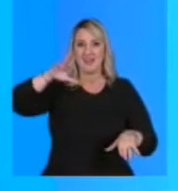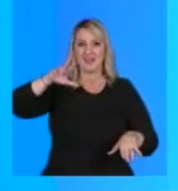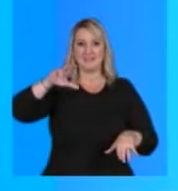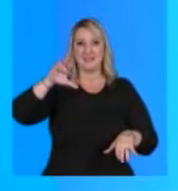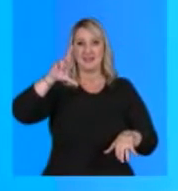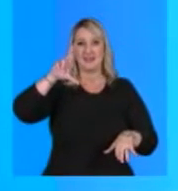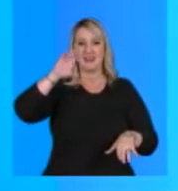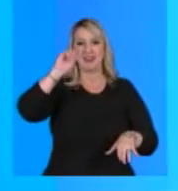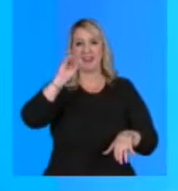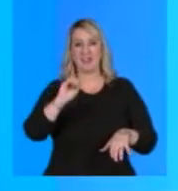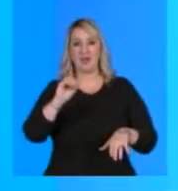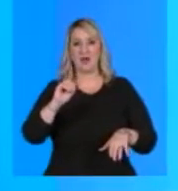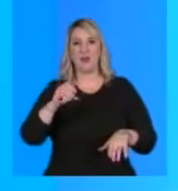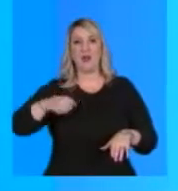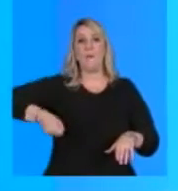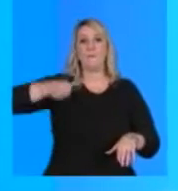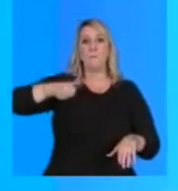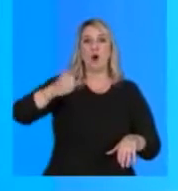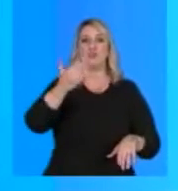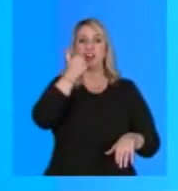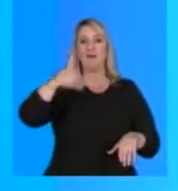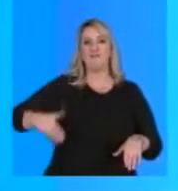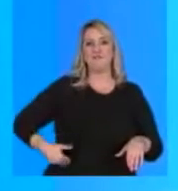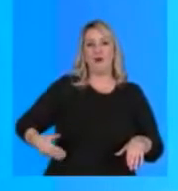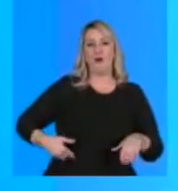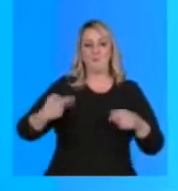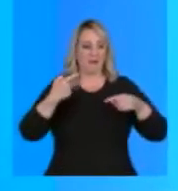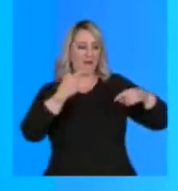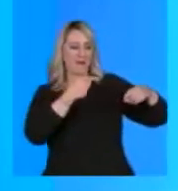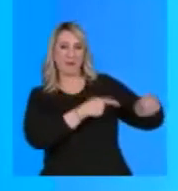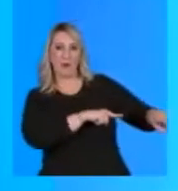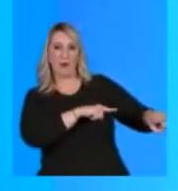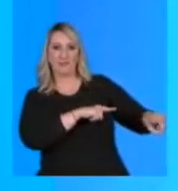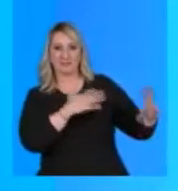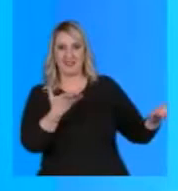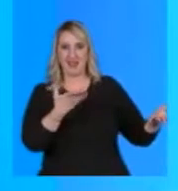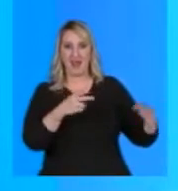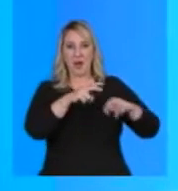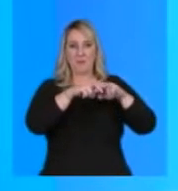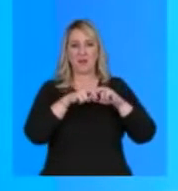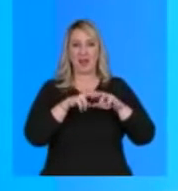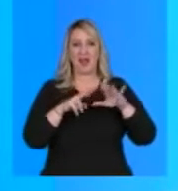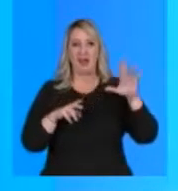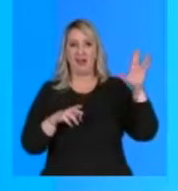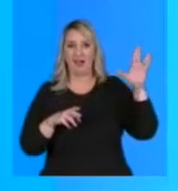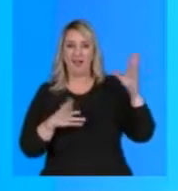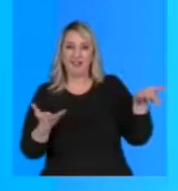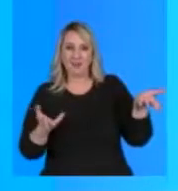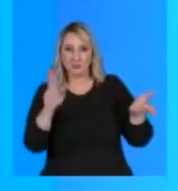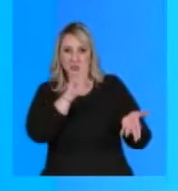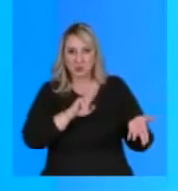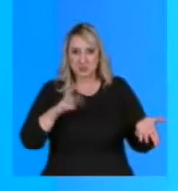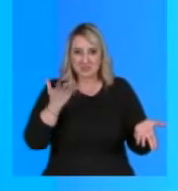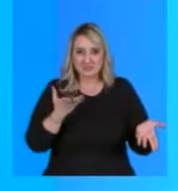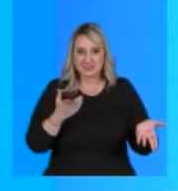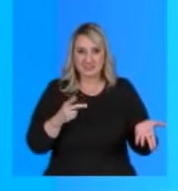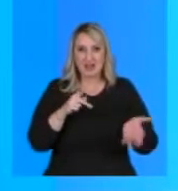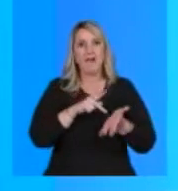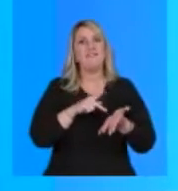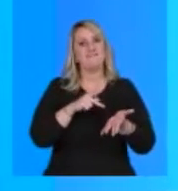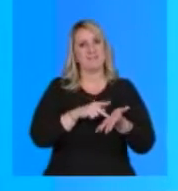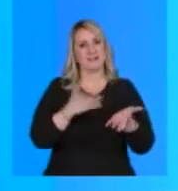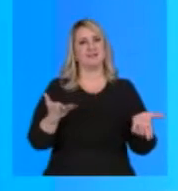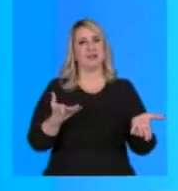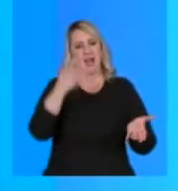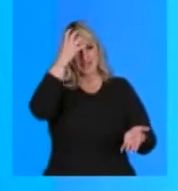vai criar o programa bolsa larica por exemplo para combater a fome das pessoas que estão mas na verdade isso tem que ser levado a sério o